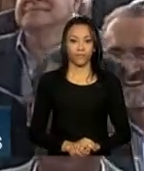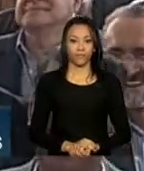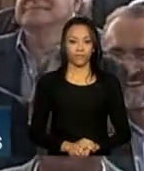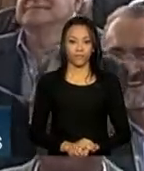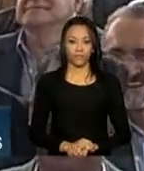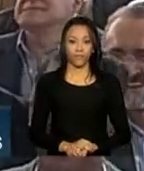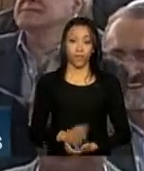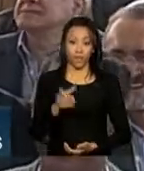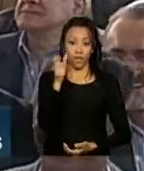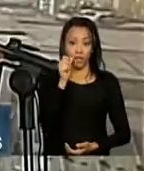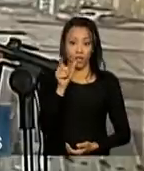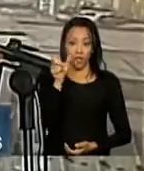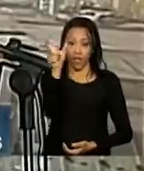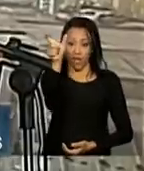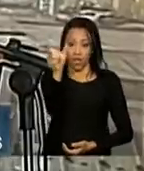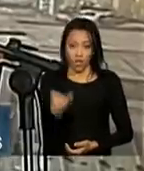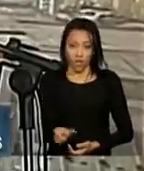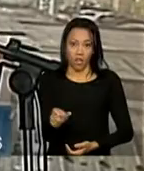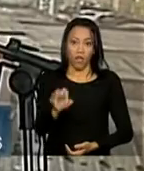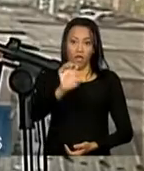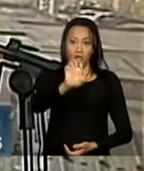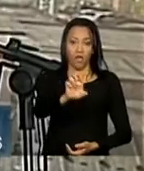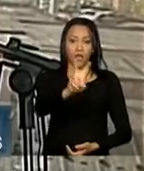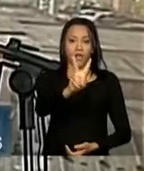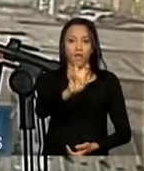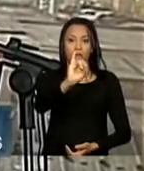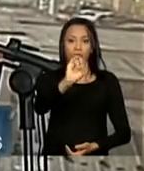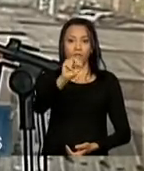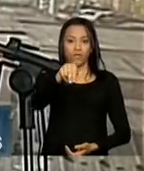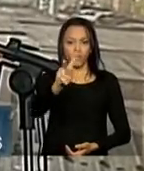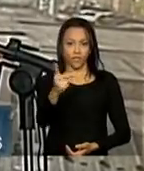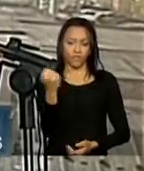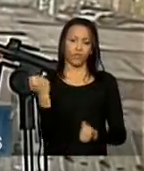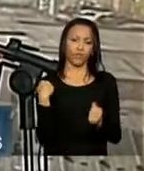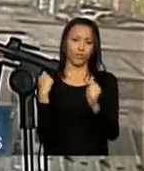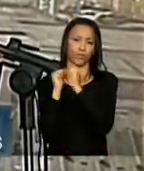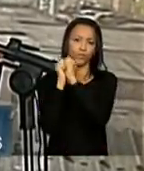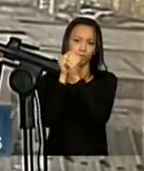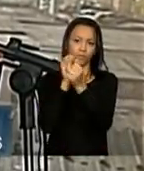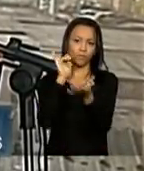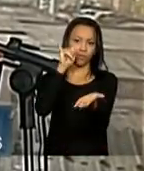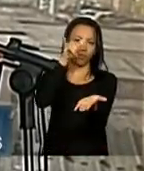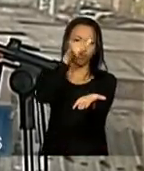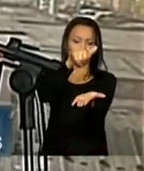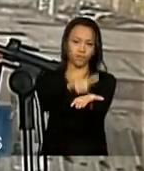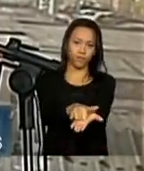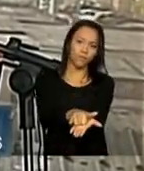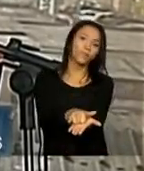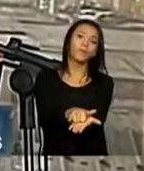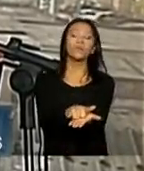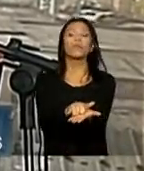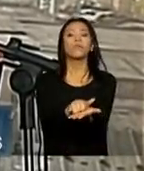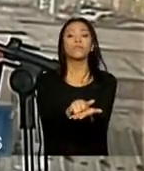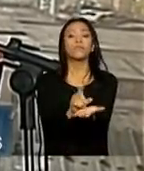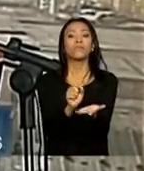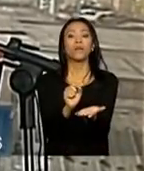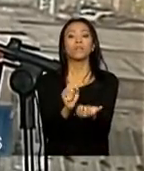A Evinha veio conosco de avião e a Evinha estava nos